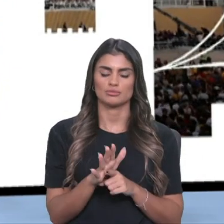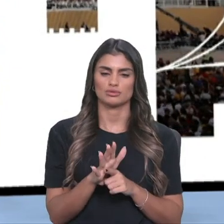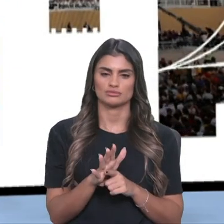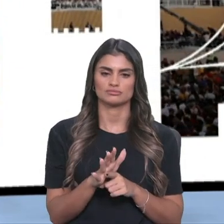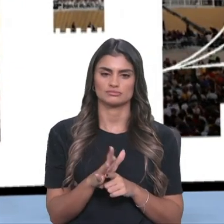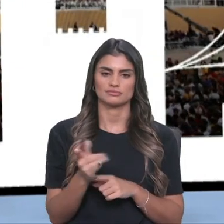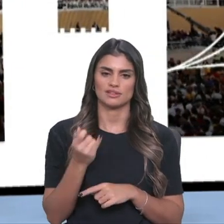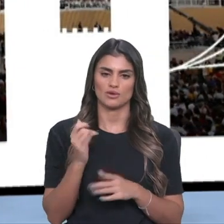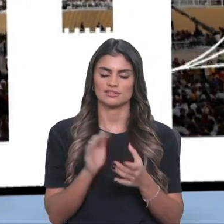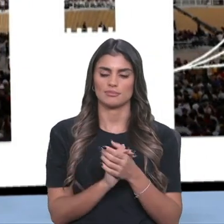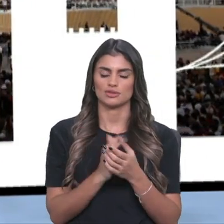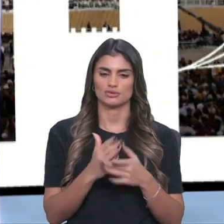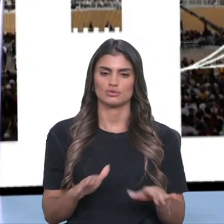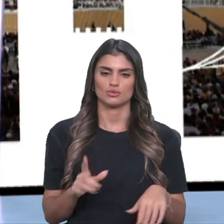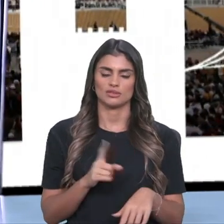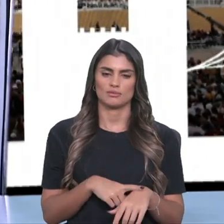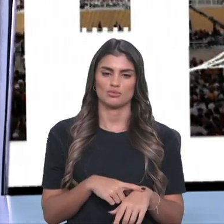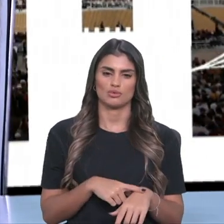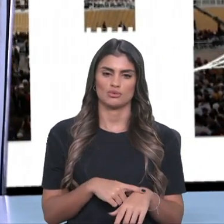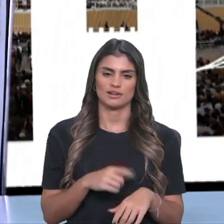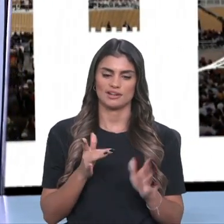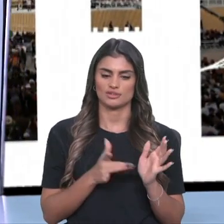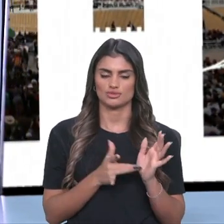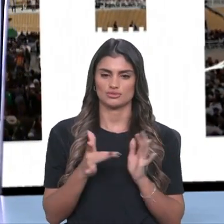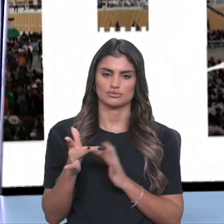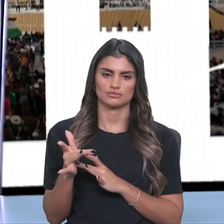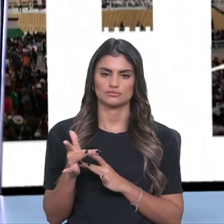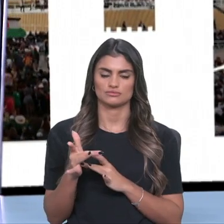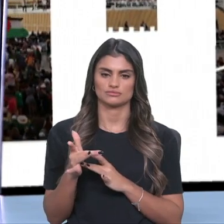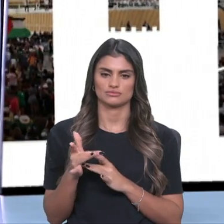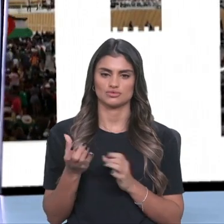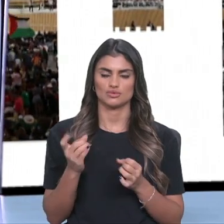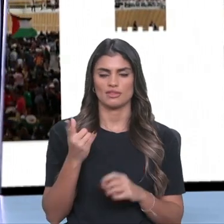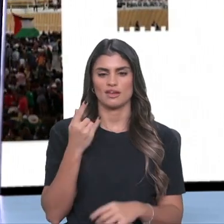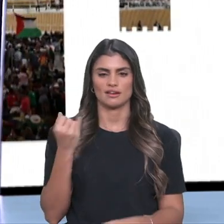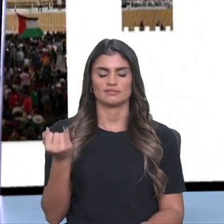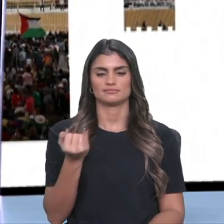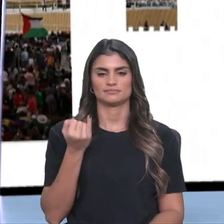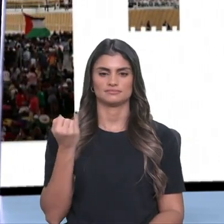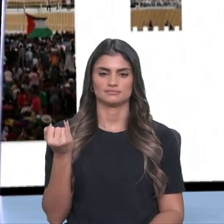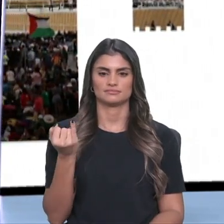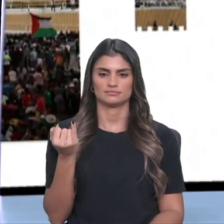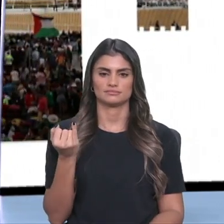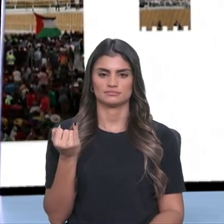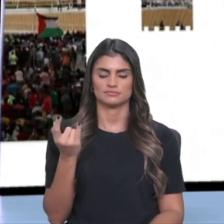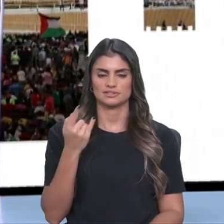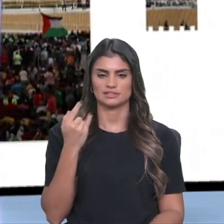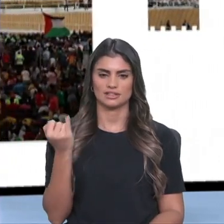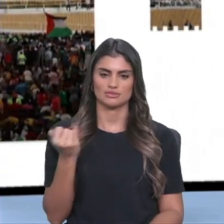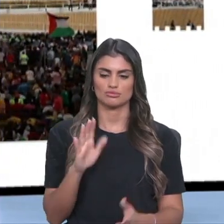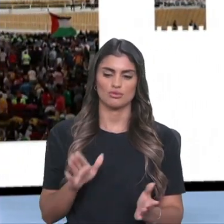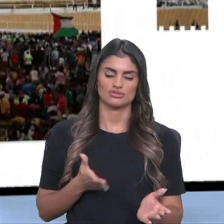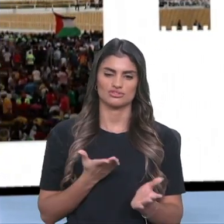exemplo, a ideia de casamento no tempo de Cristo não era a ideia que se tinha naquele tempo, ou seja, as ideias que foram